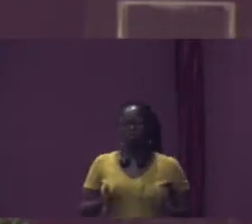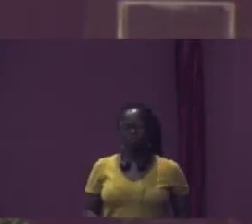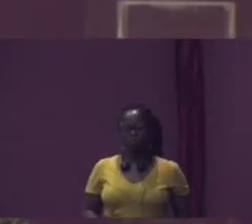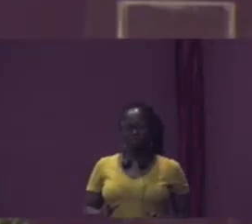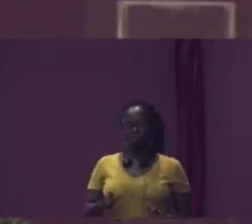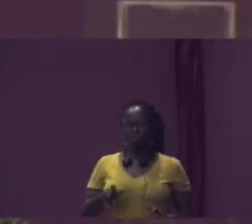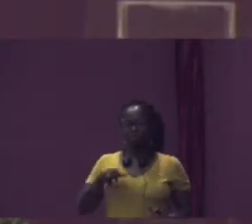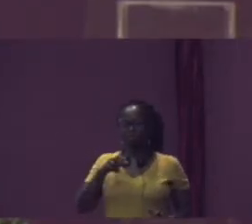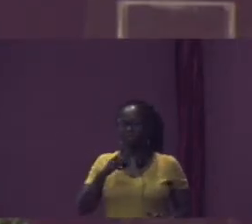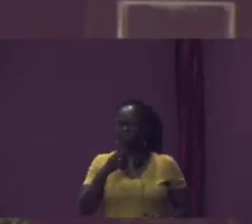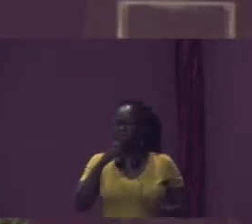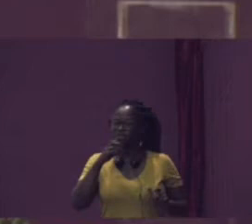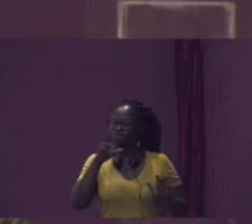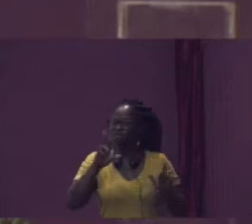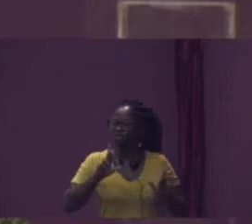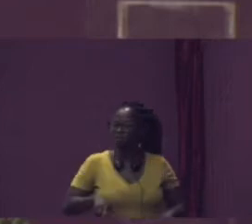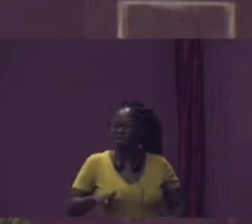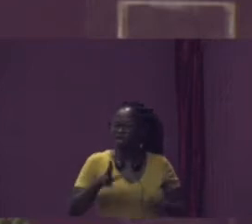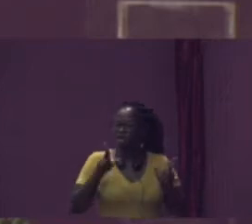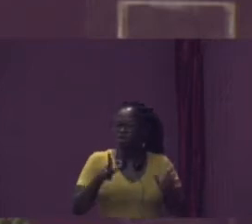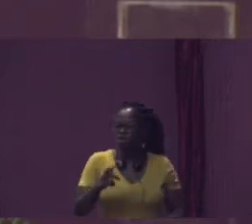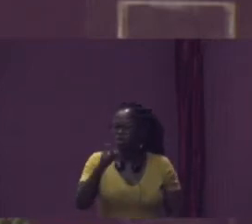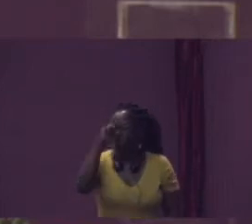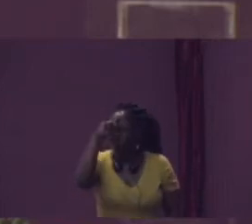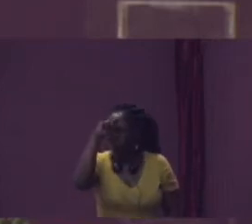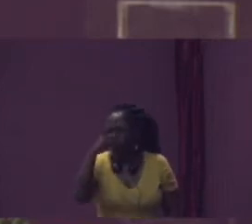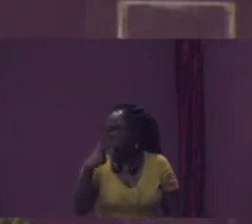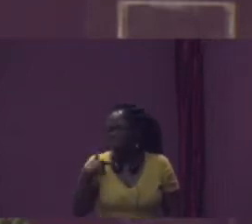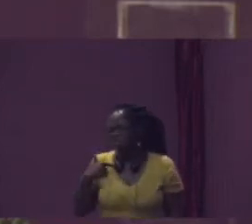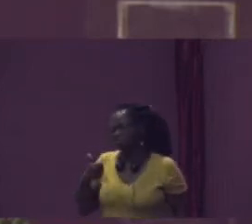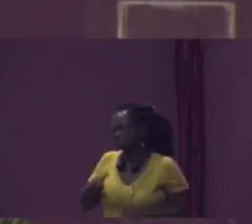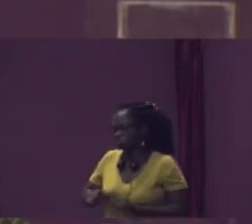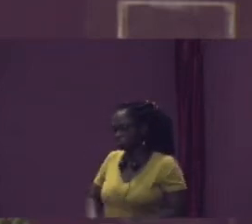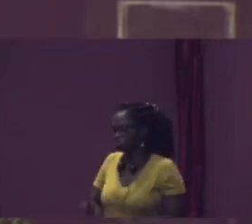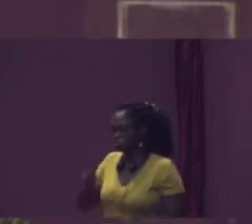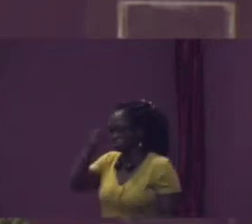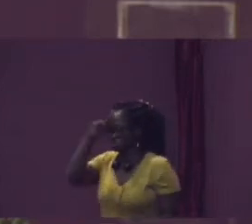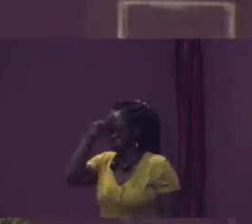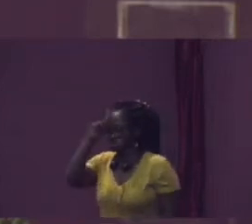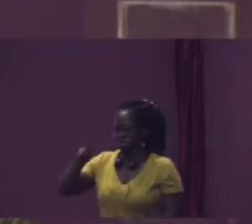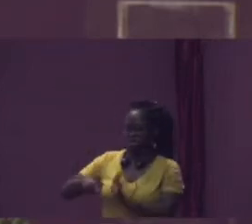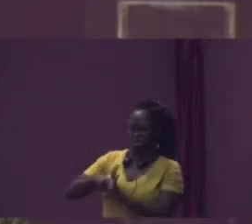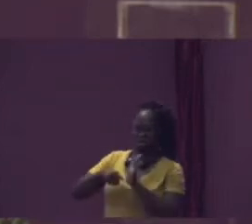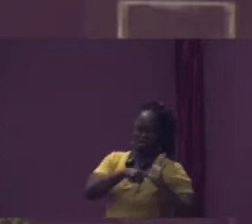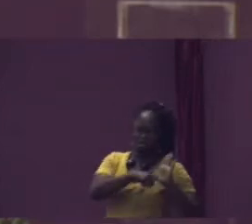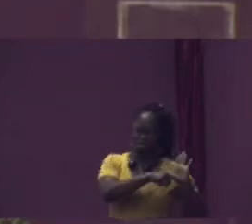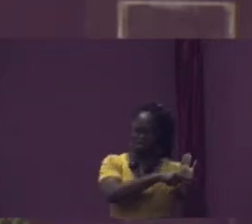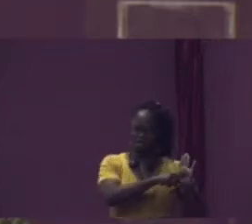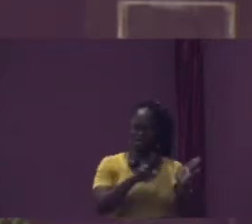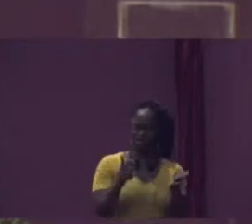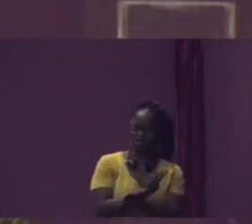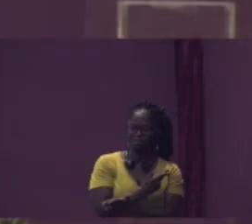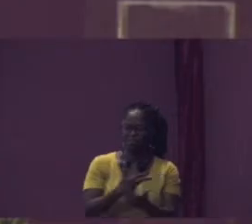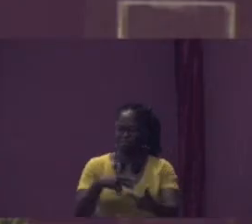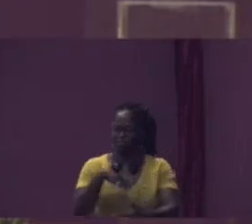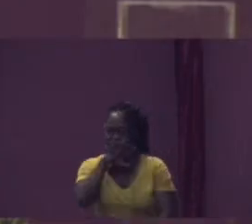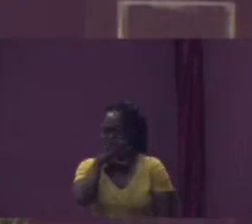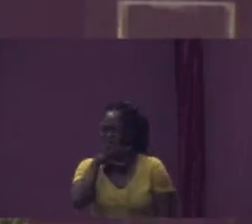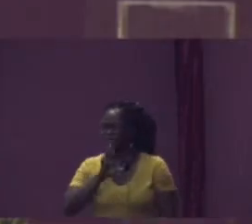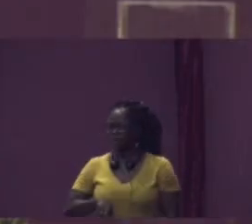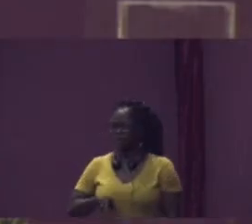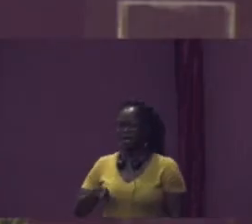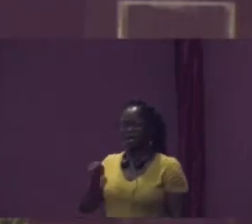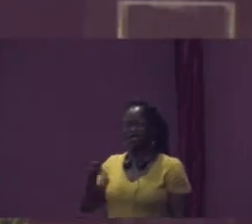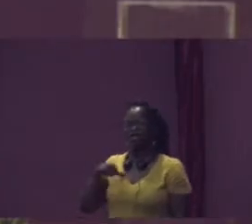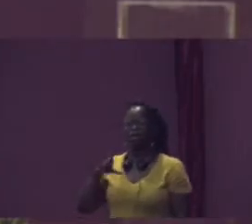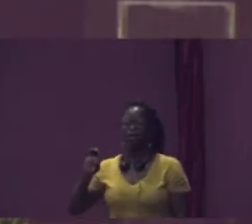seja tanto um hospital. Não tem aquela coisa, eu estou no hospital. Aquela carga negativa de estar acontecendo alguma coisa. Lá só